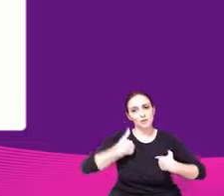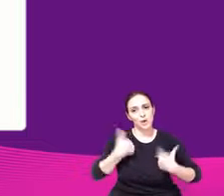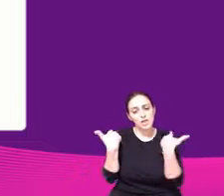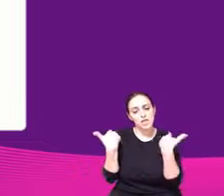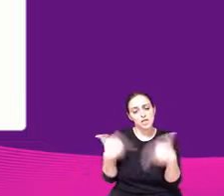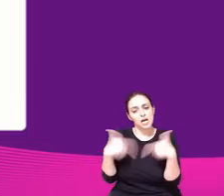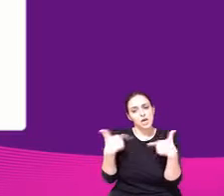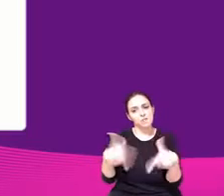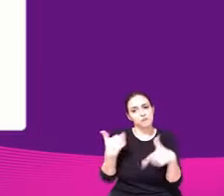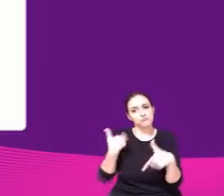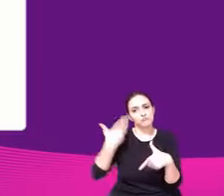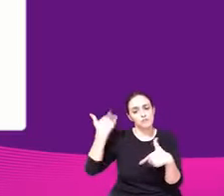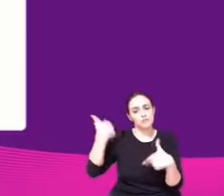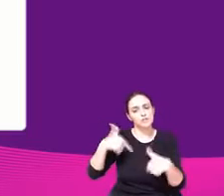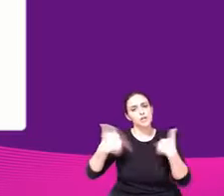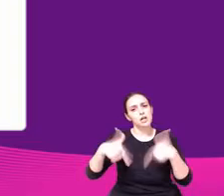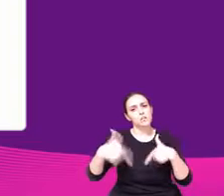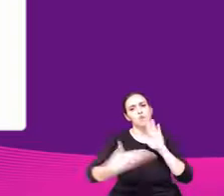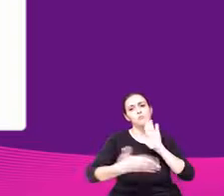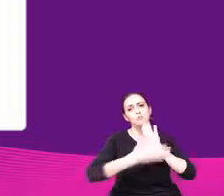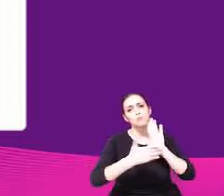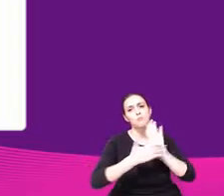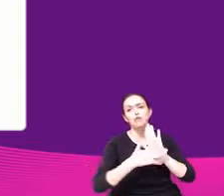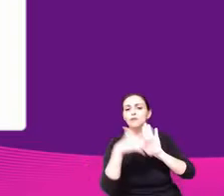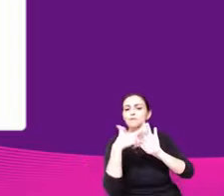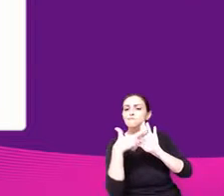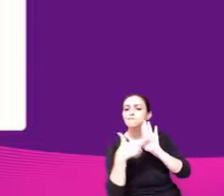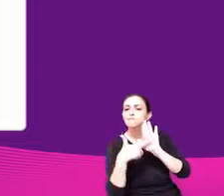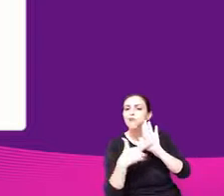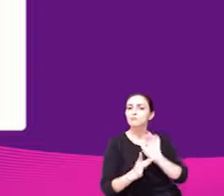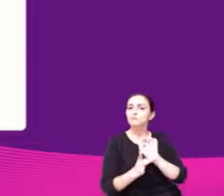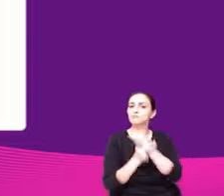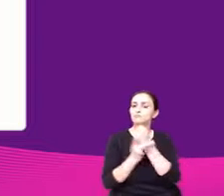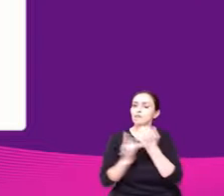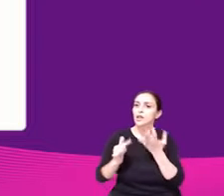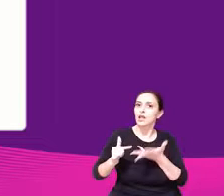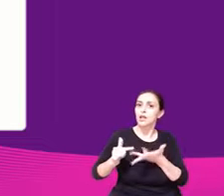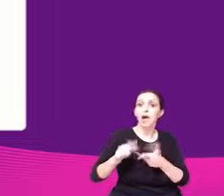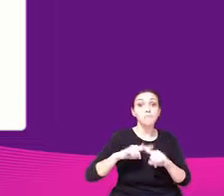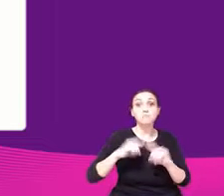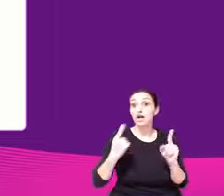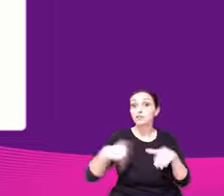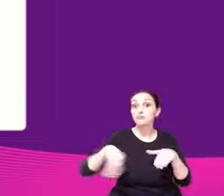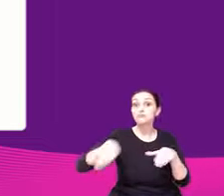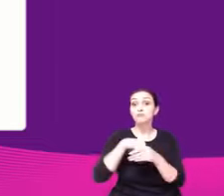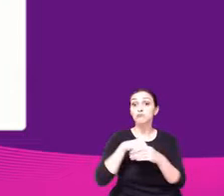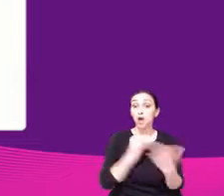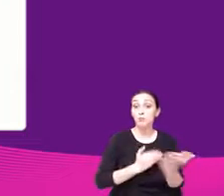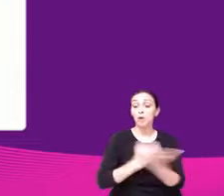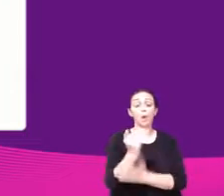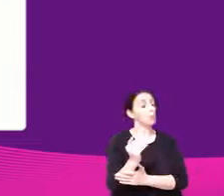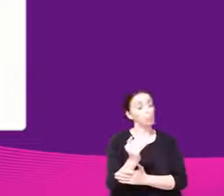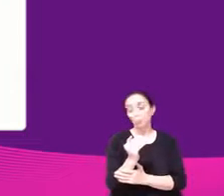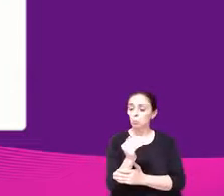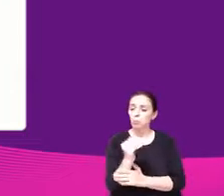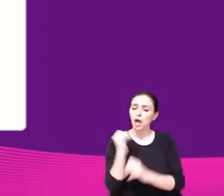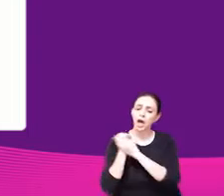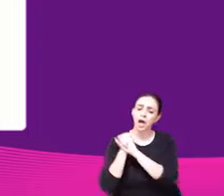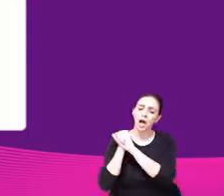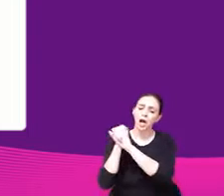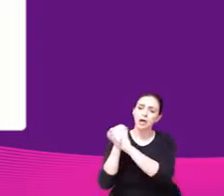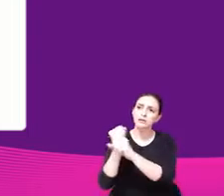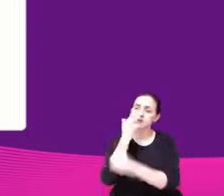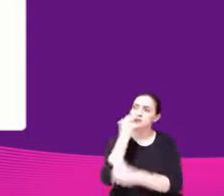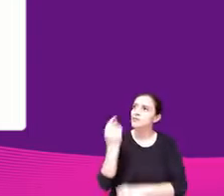em propostas, em protocolos, mas que nunca foram implementados, né? Ou seja, passaram anos, eu olho para